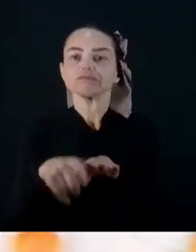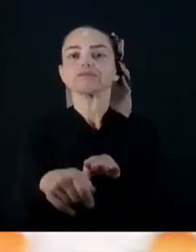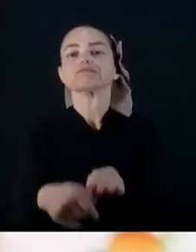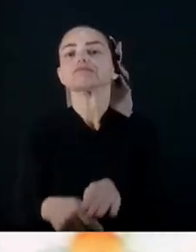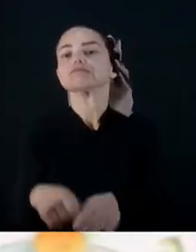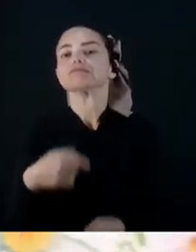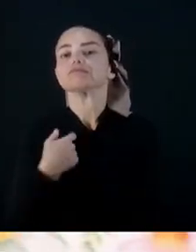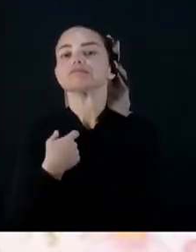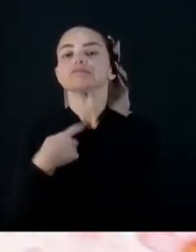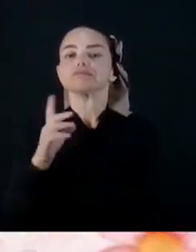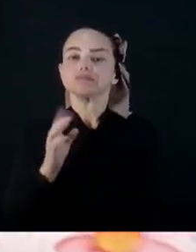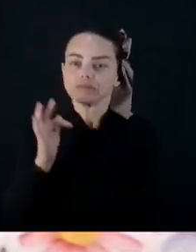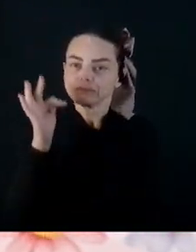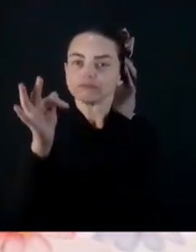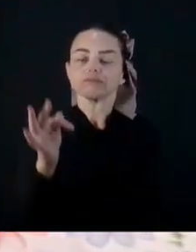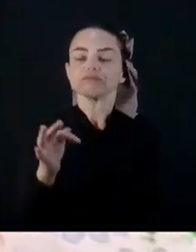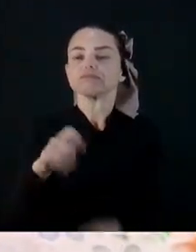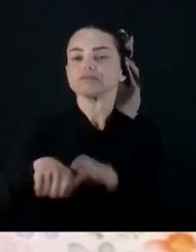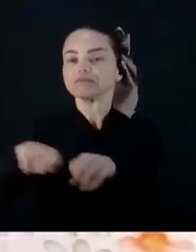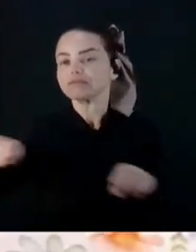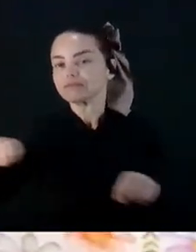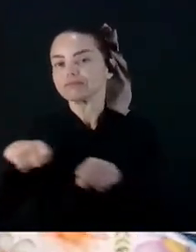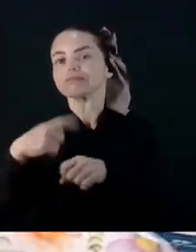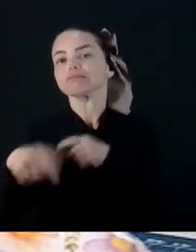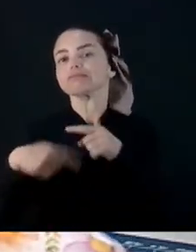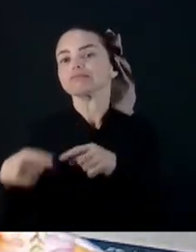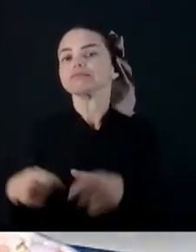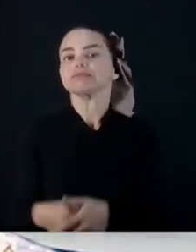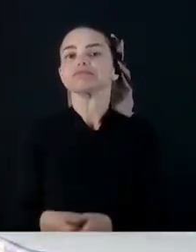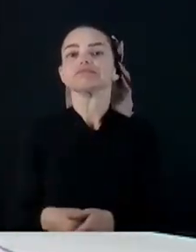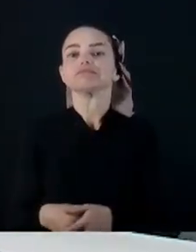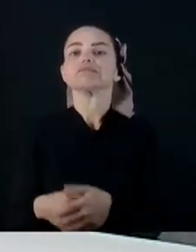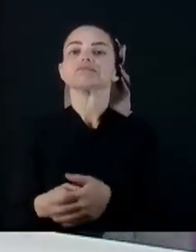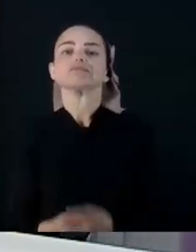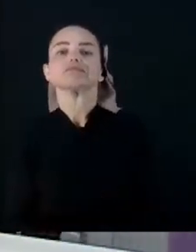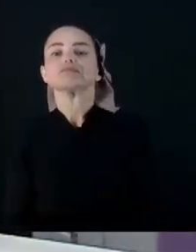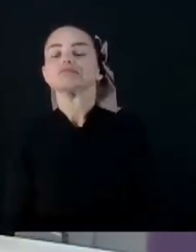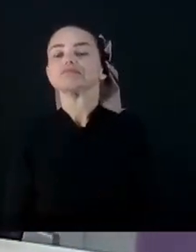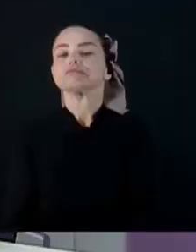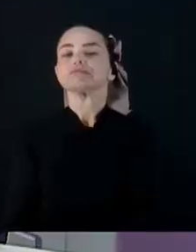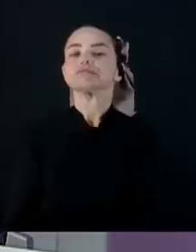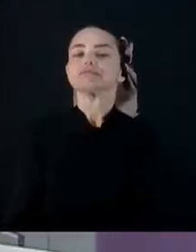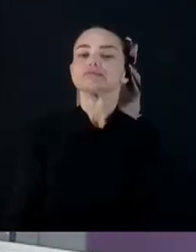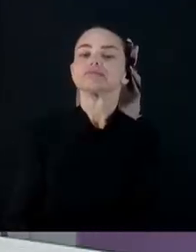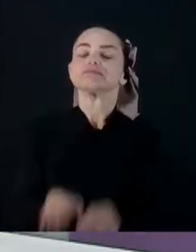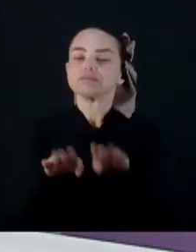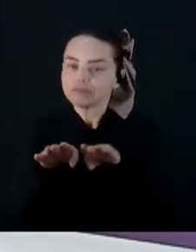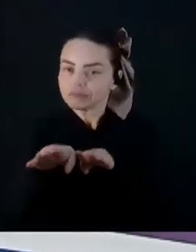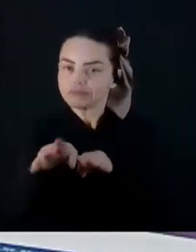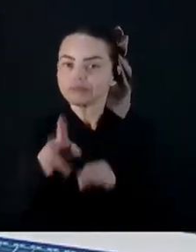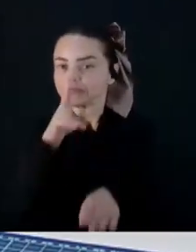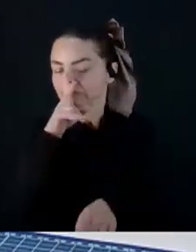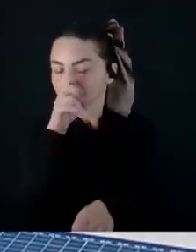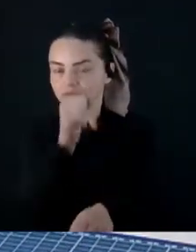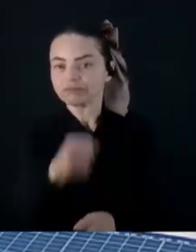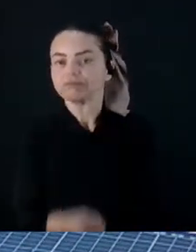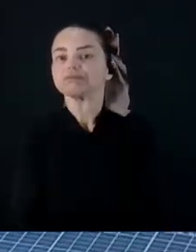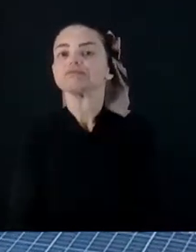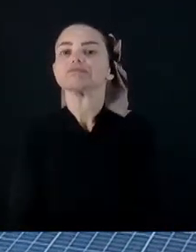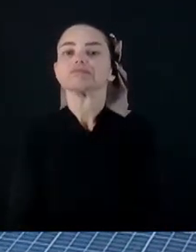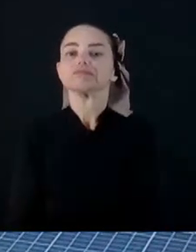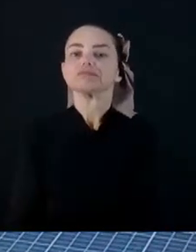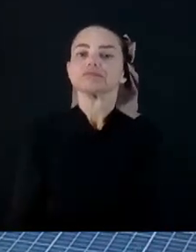de ficar amarrando e desamarrando, essa costurinha escapar, né? Então a gente reforça essa parte. Que eu já vou começar aqui,